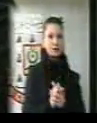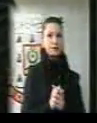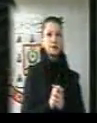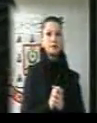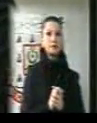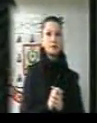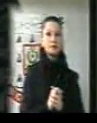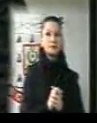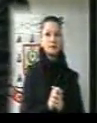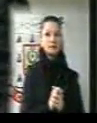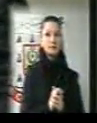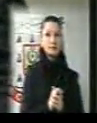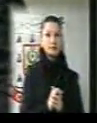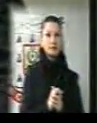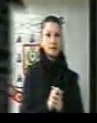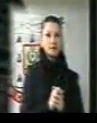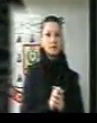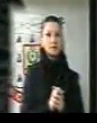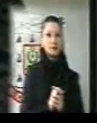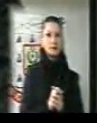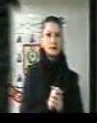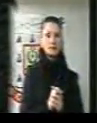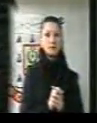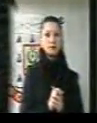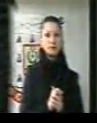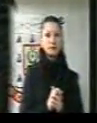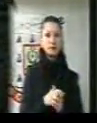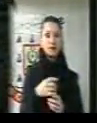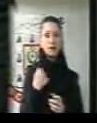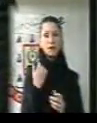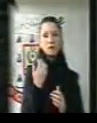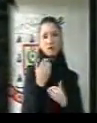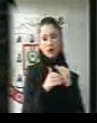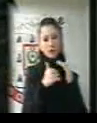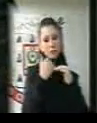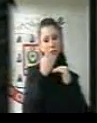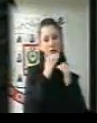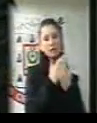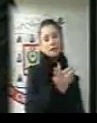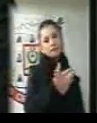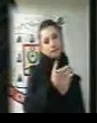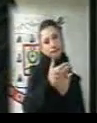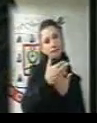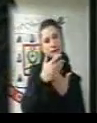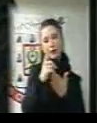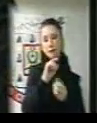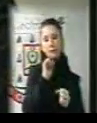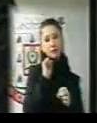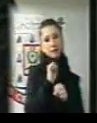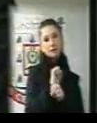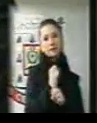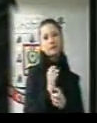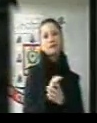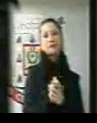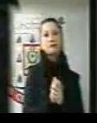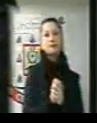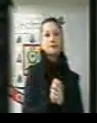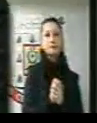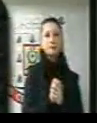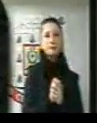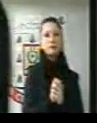vou passar umas fotos aqui só para ver como estão as obras. Então, que essas obras elas sejam retomadas e não realmente não parem mais.